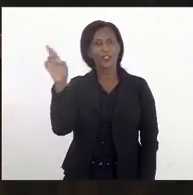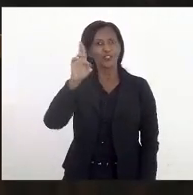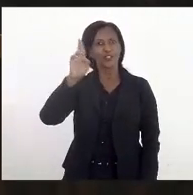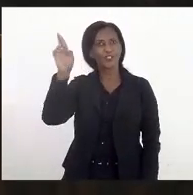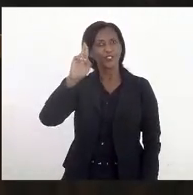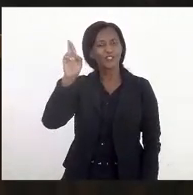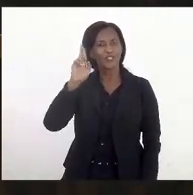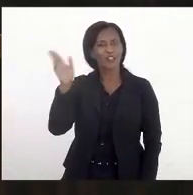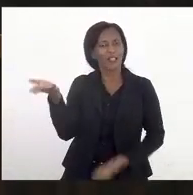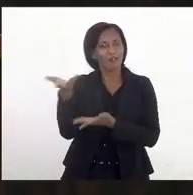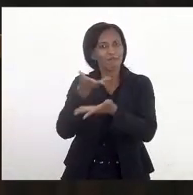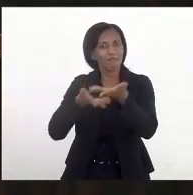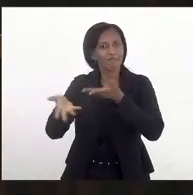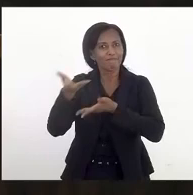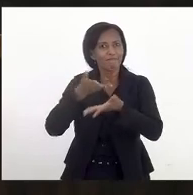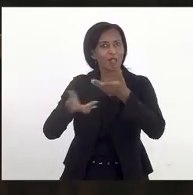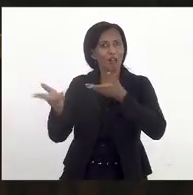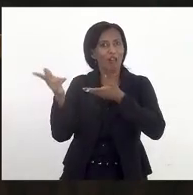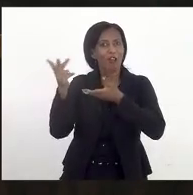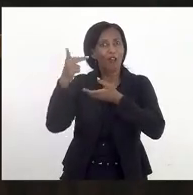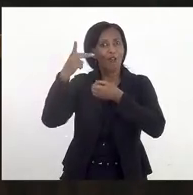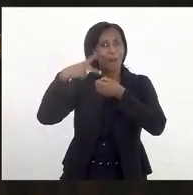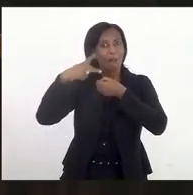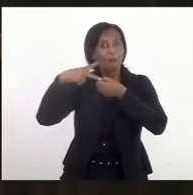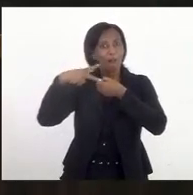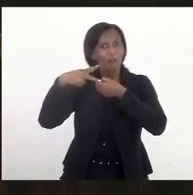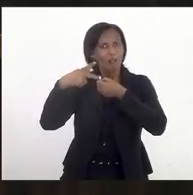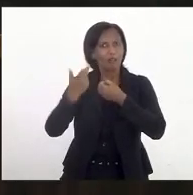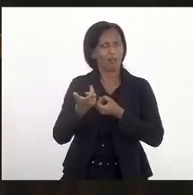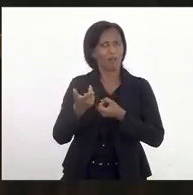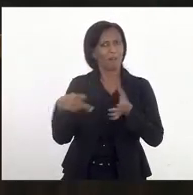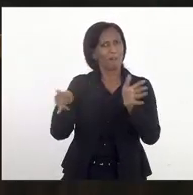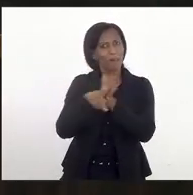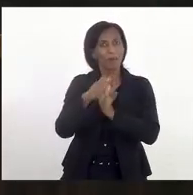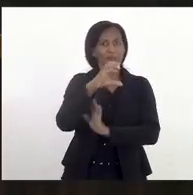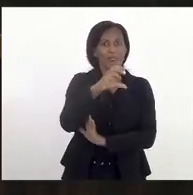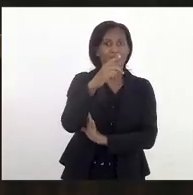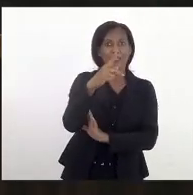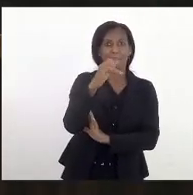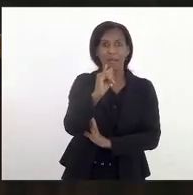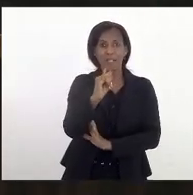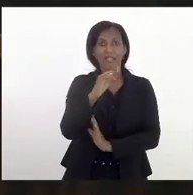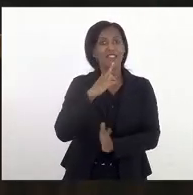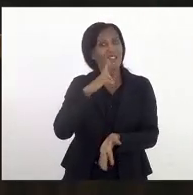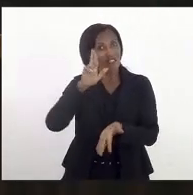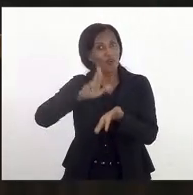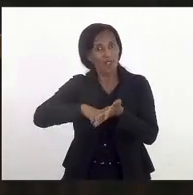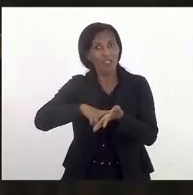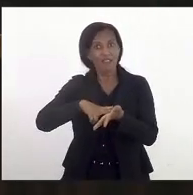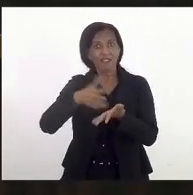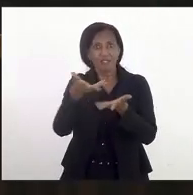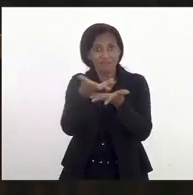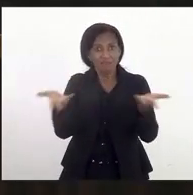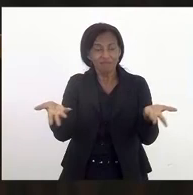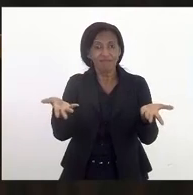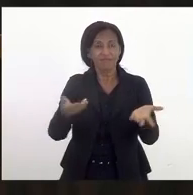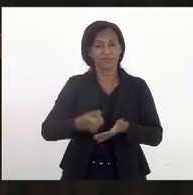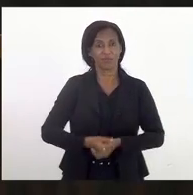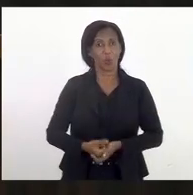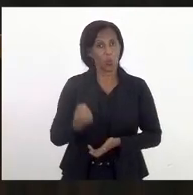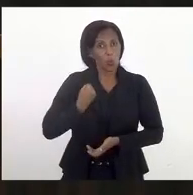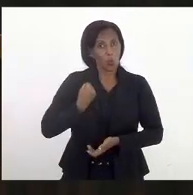de óleo fruto da CPI resultado de nós o que próprio governo reconhece que é fruto da CPI